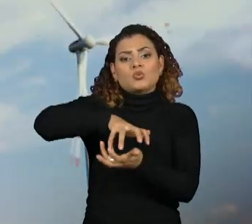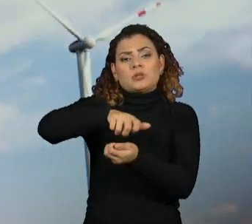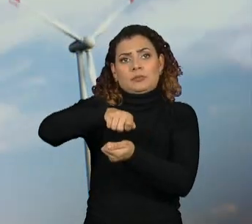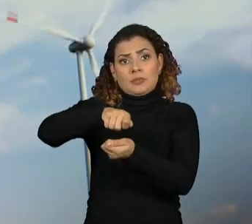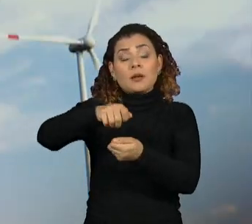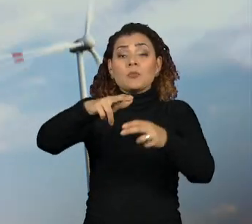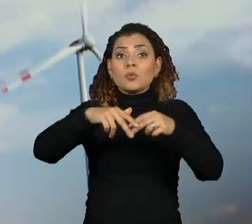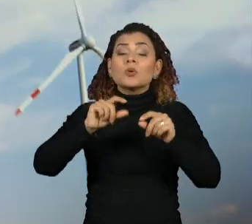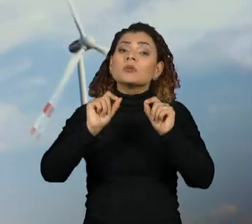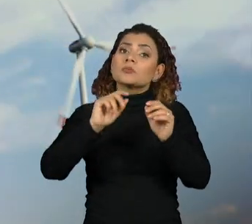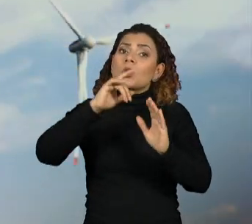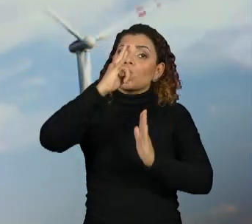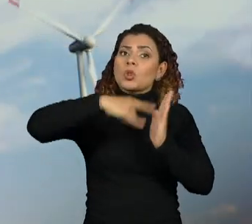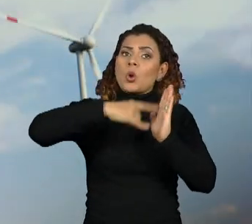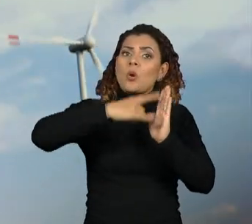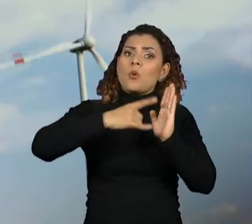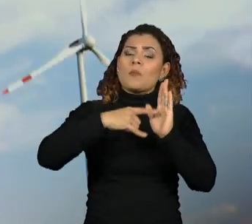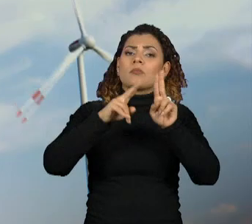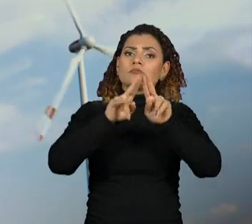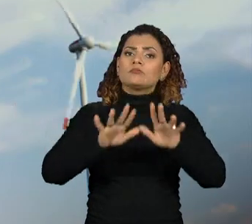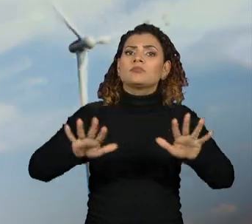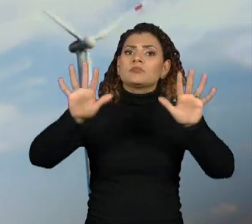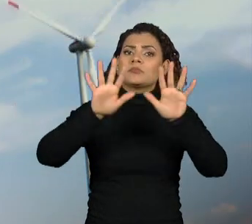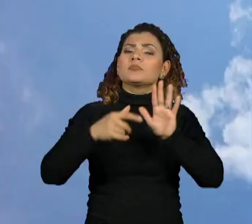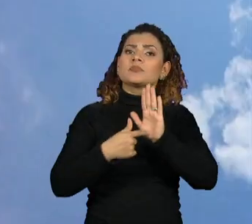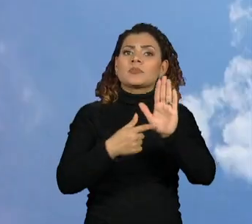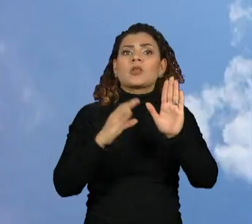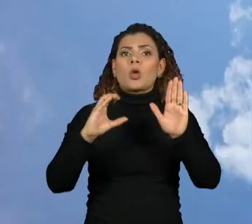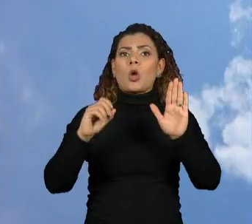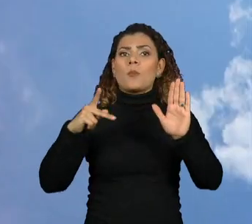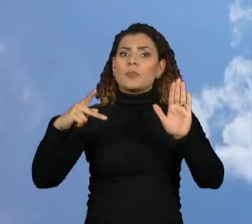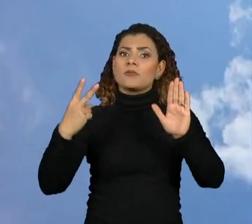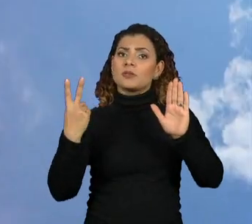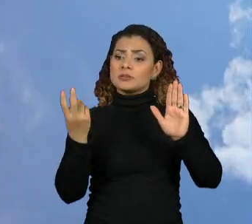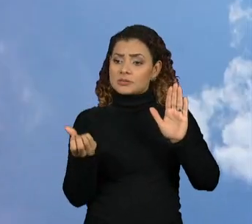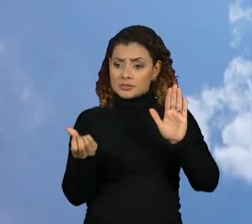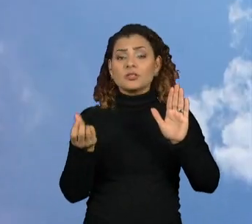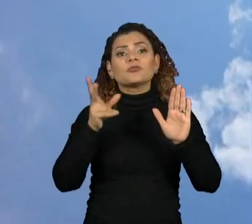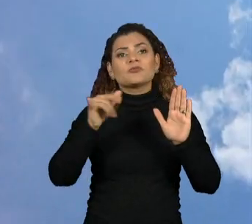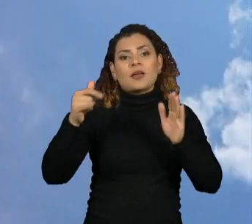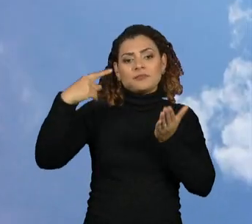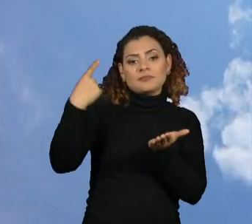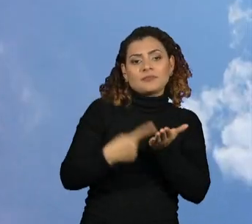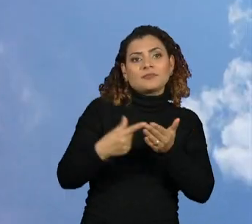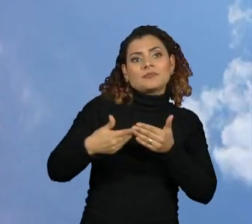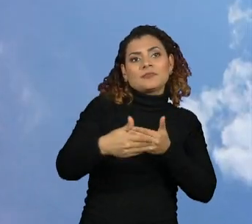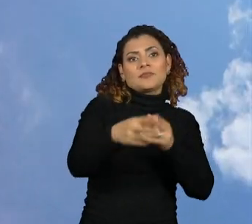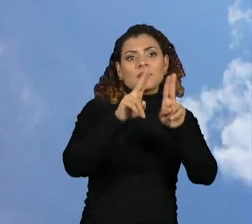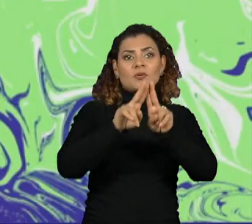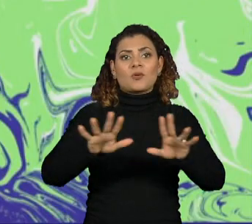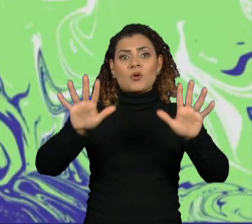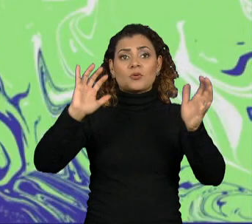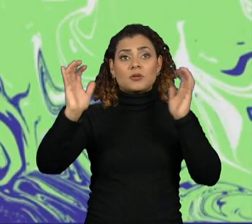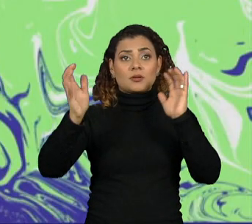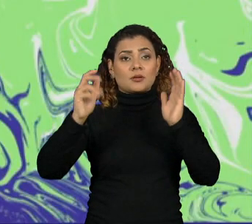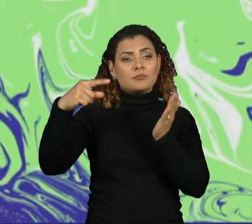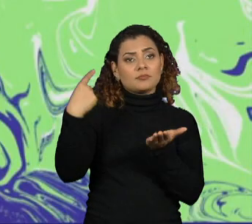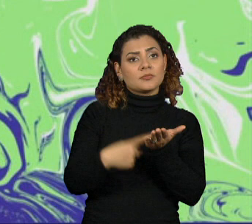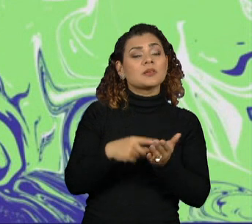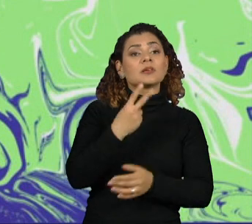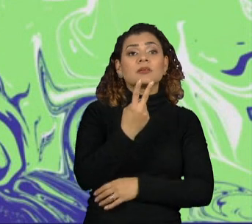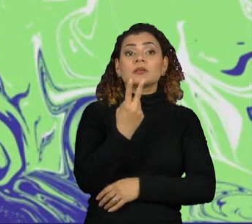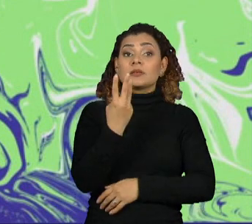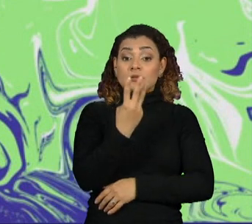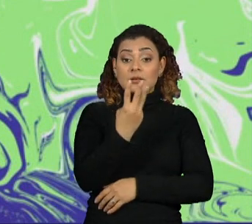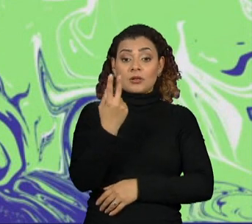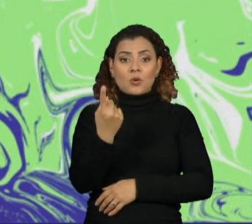Nações Unidas servirá como base para a COP26, a próxima conferência da ONU sobre clima, marcada para 31